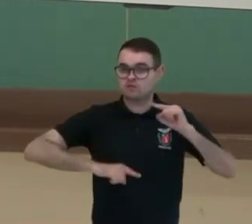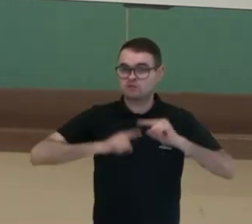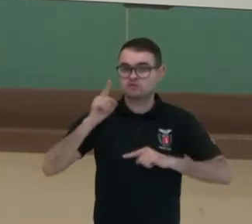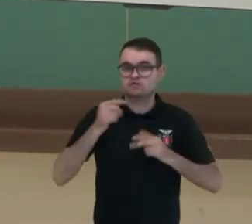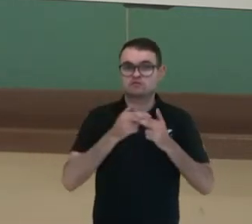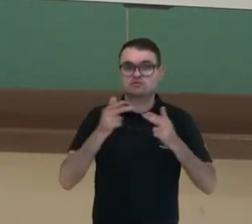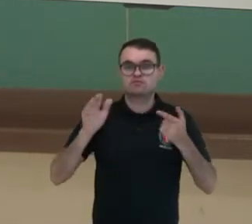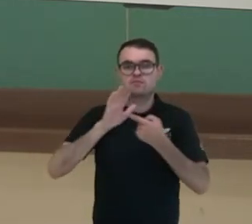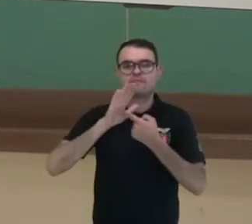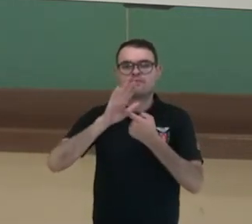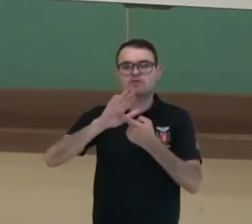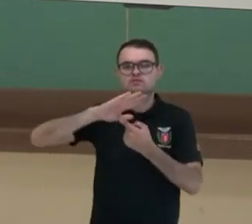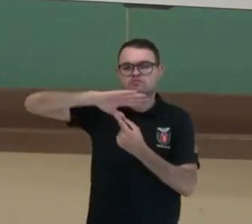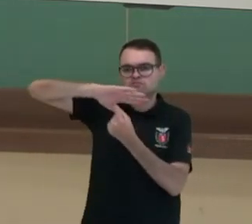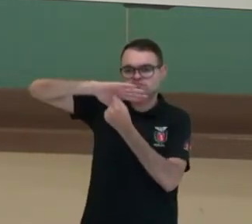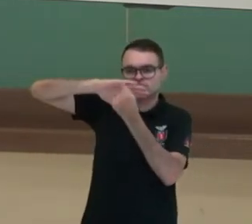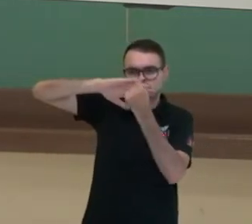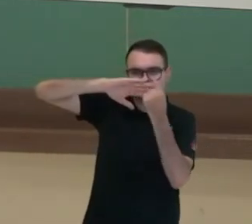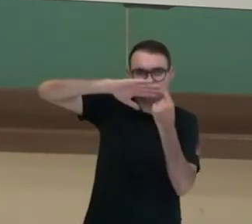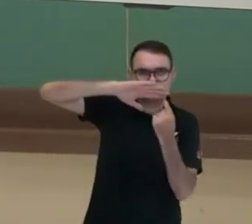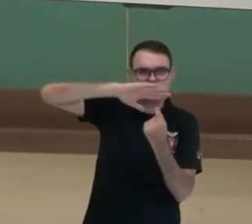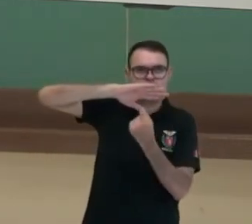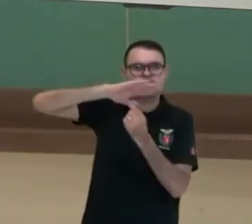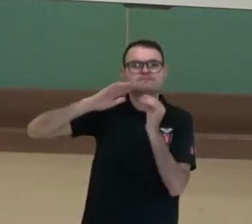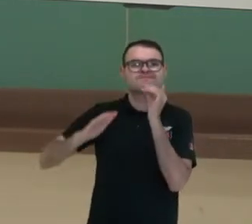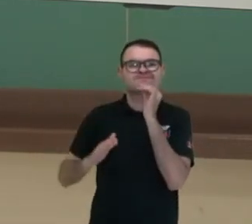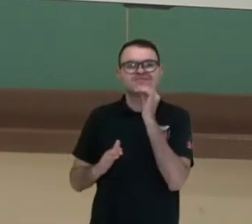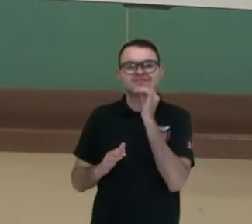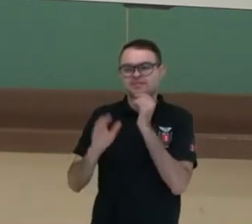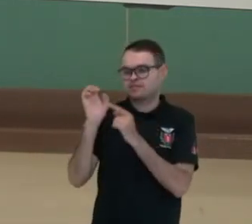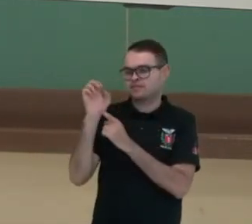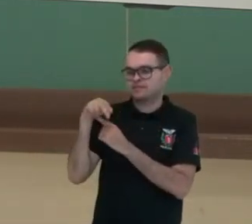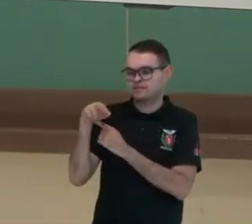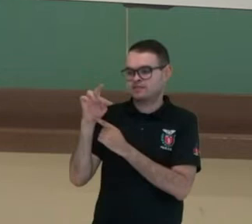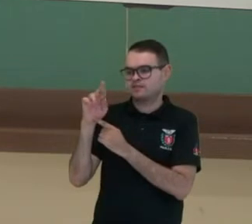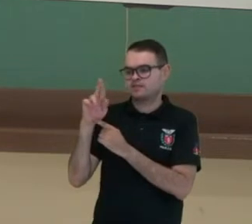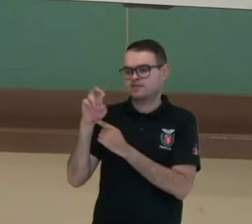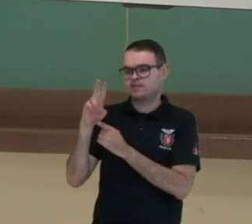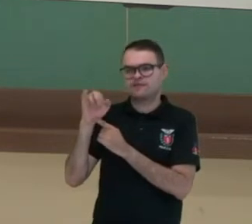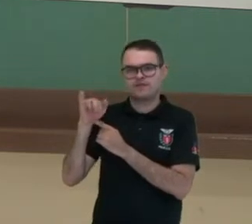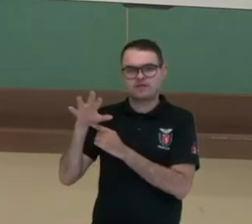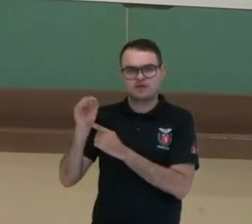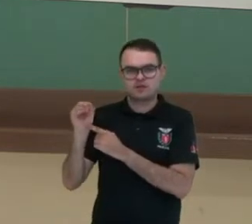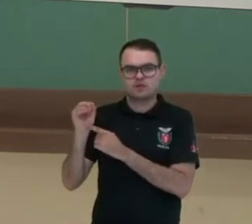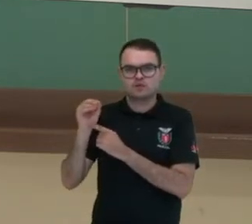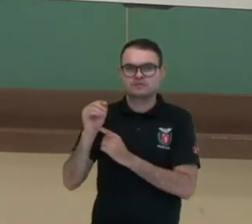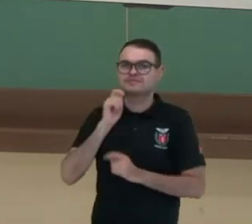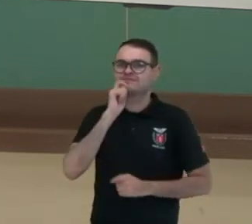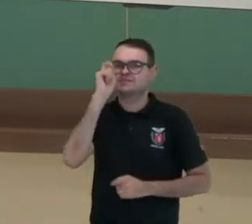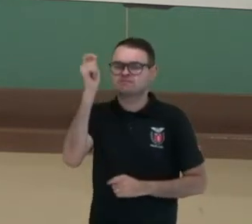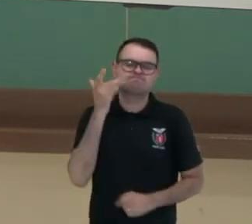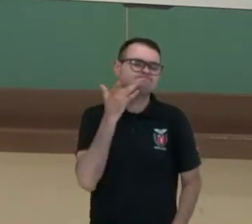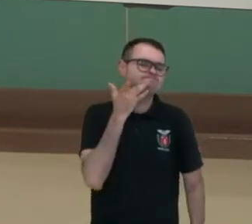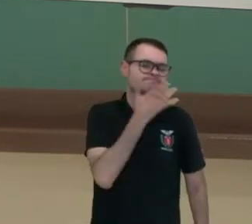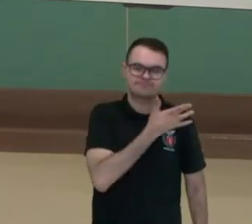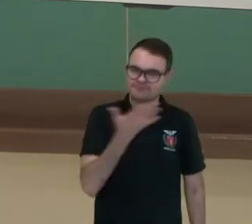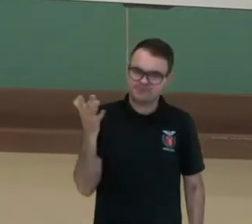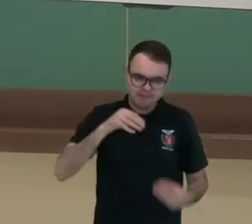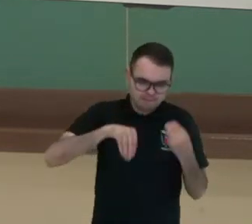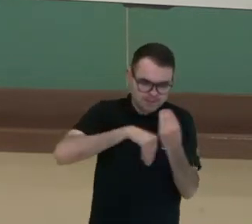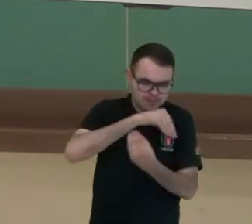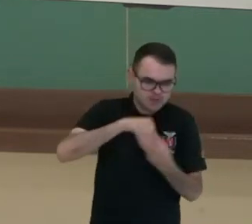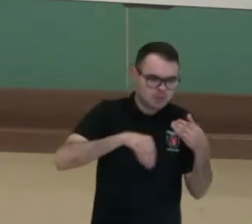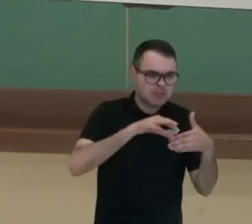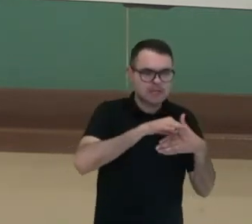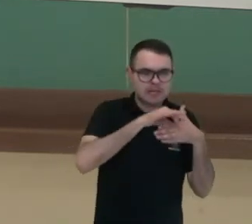representam, inclusive, regiões geográficas, como o entrevero de pinhão. Quem não conhece? Nossa, delícia! Misturas de